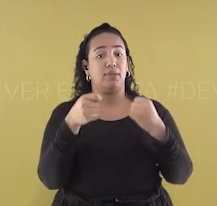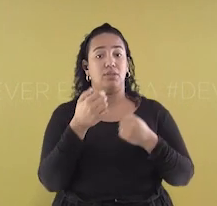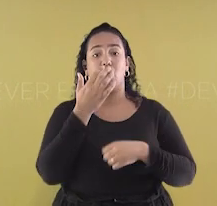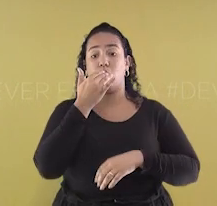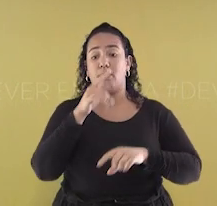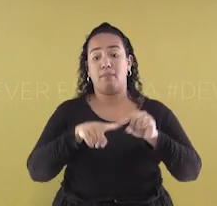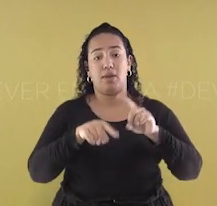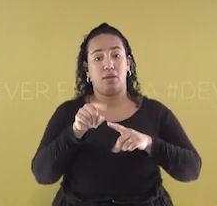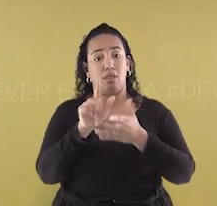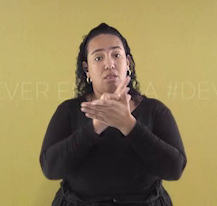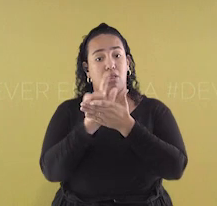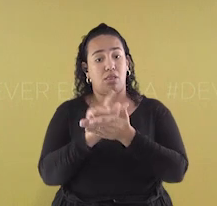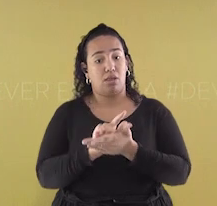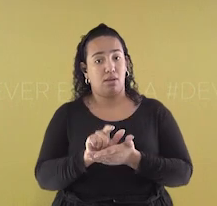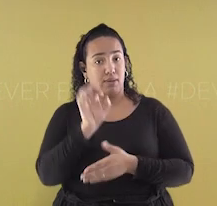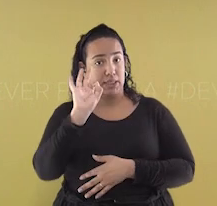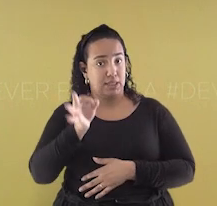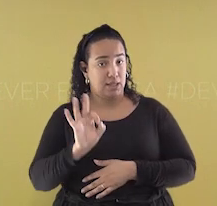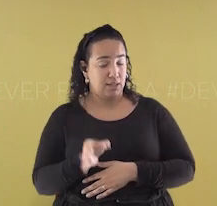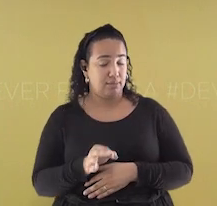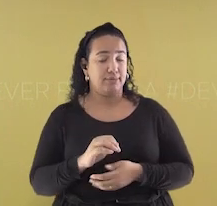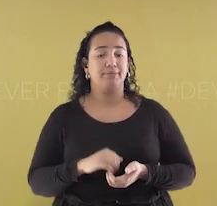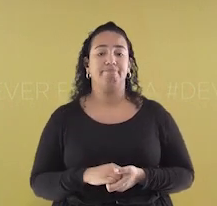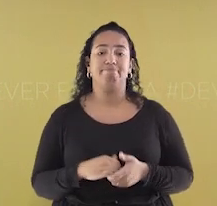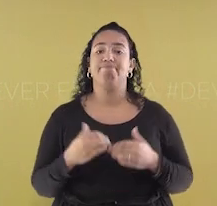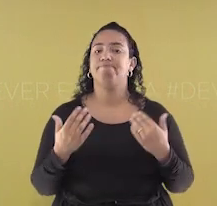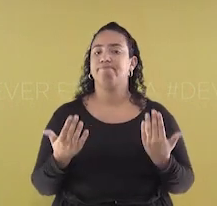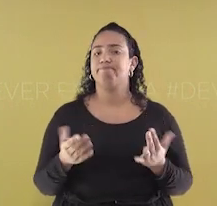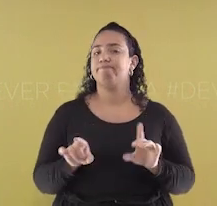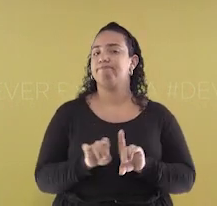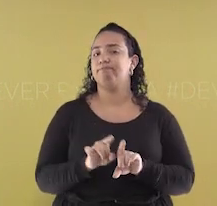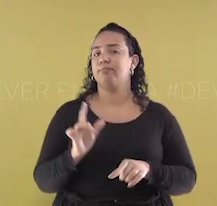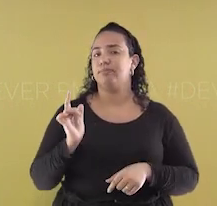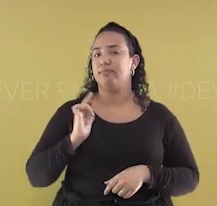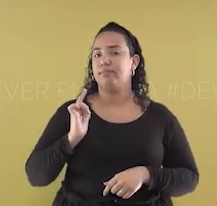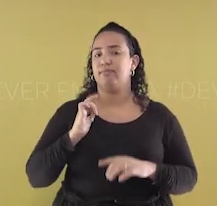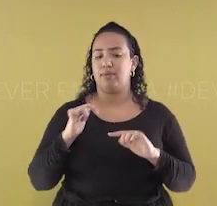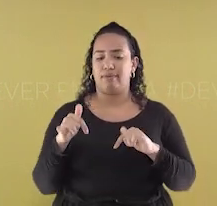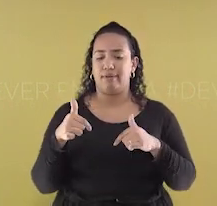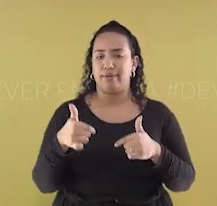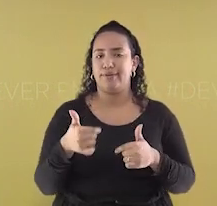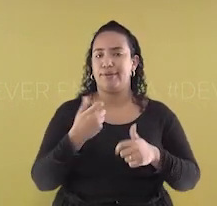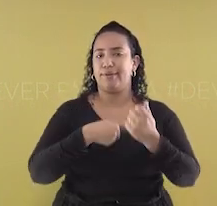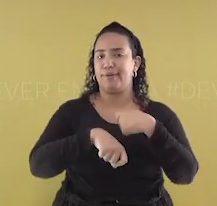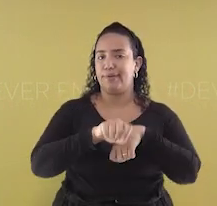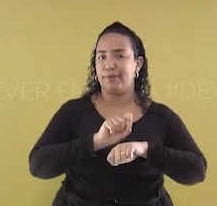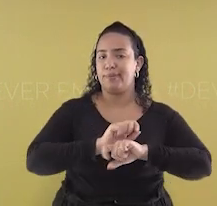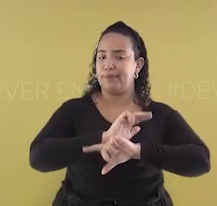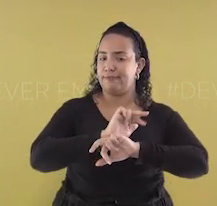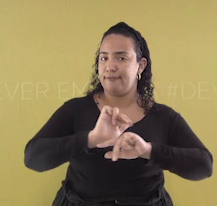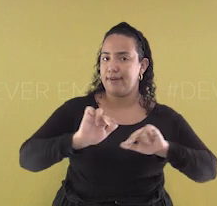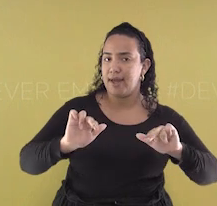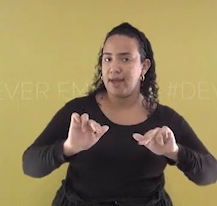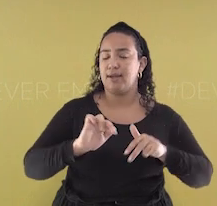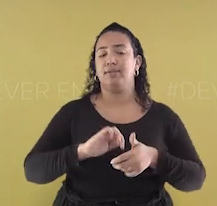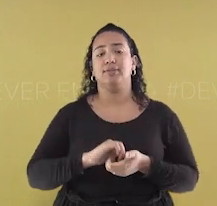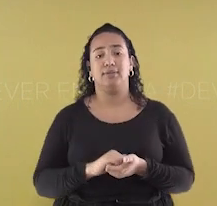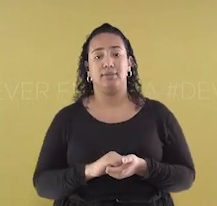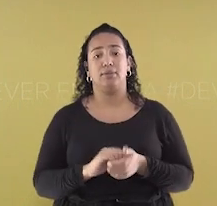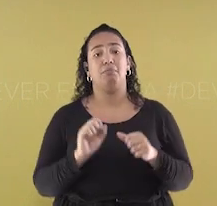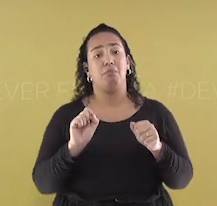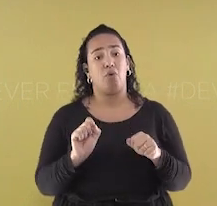bem os alimentos antes de consumir. É claro que existem outros serviços, outras atividades econômicas que